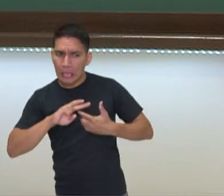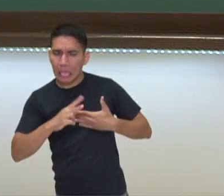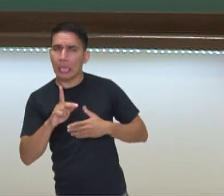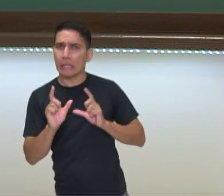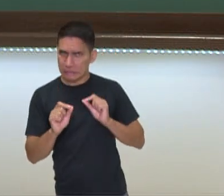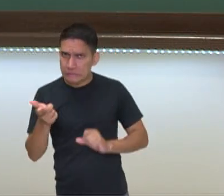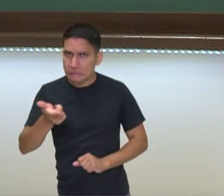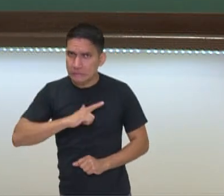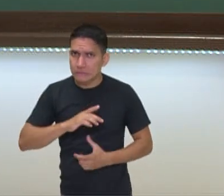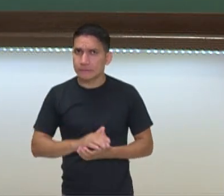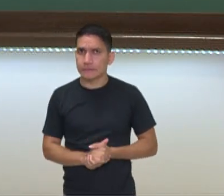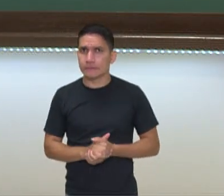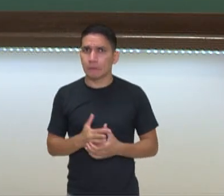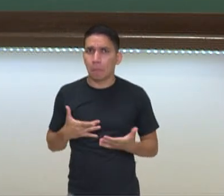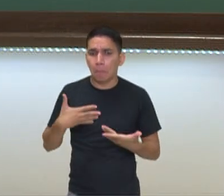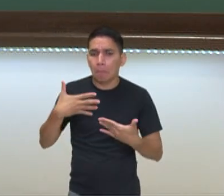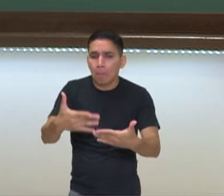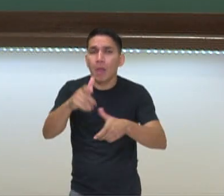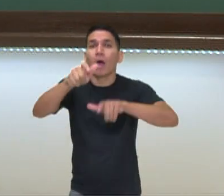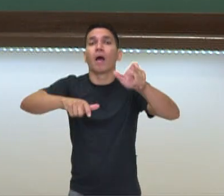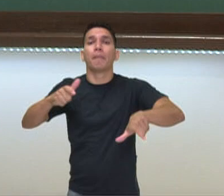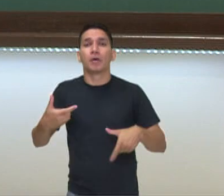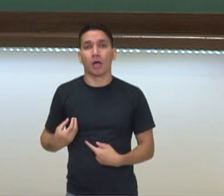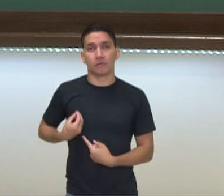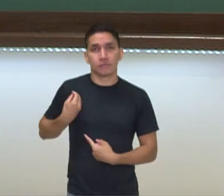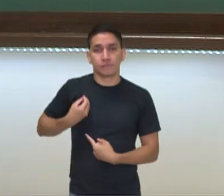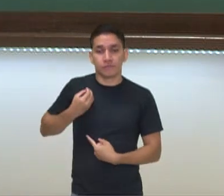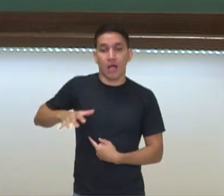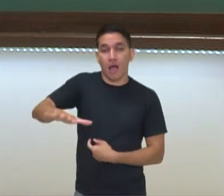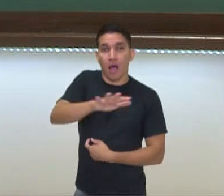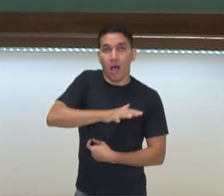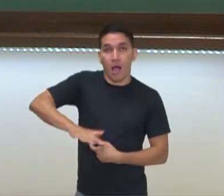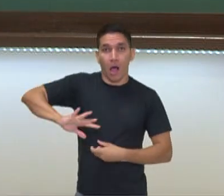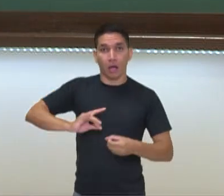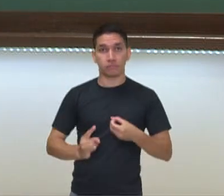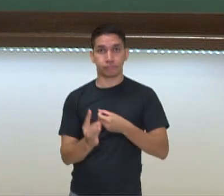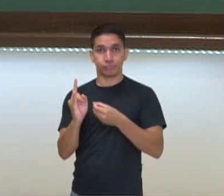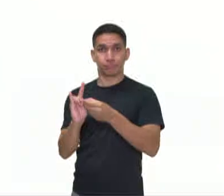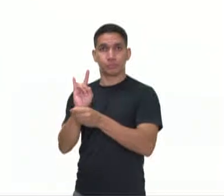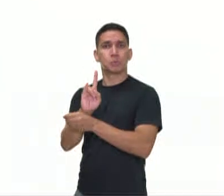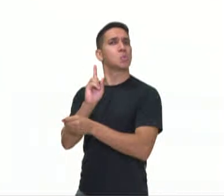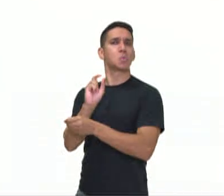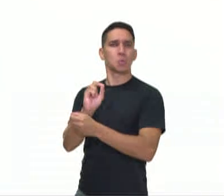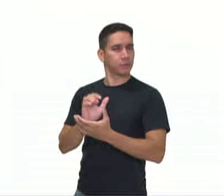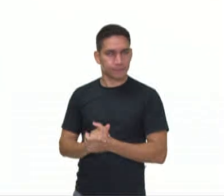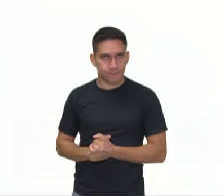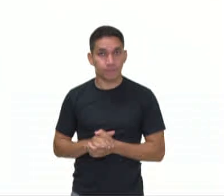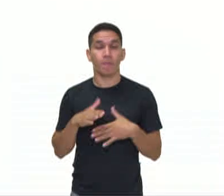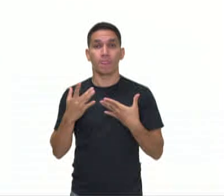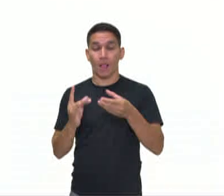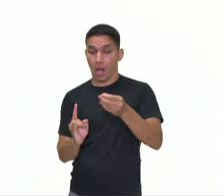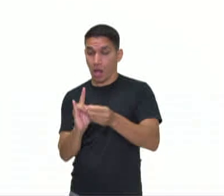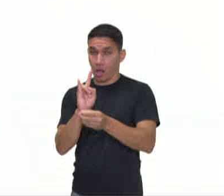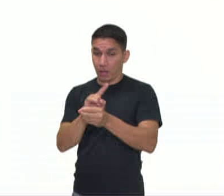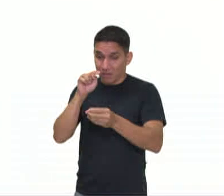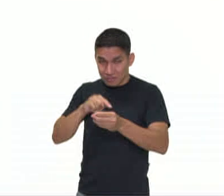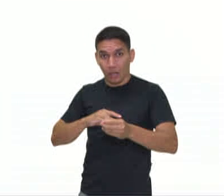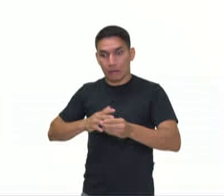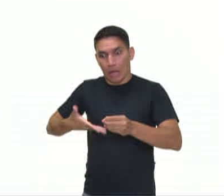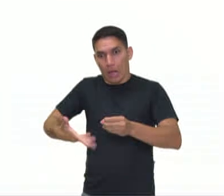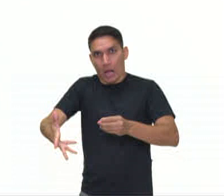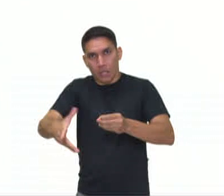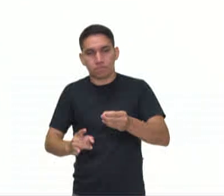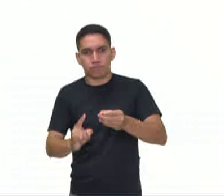traz para as pessoas que vivem nessas áreas urbanas? Olha aqui, ó. A urbanização que ocorre de forma acelerada